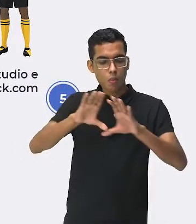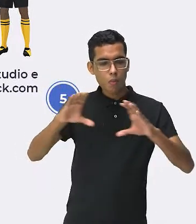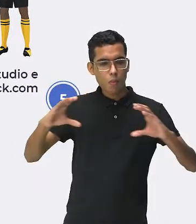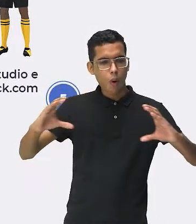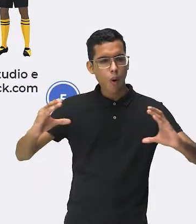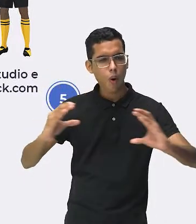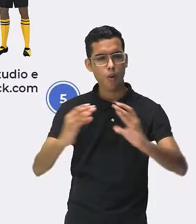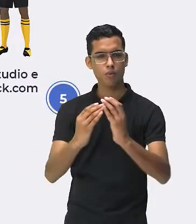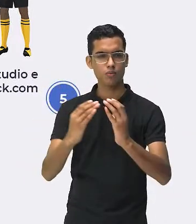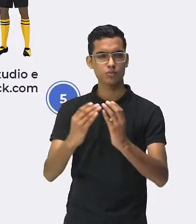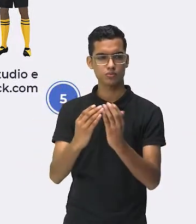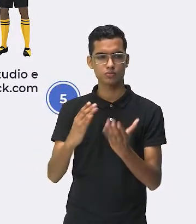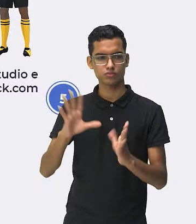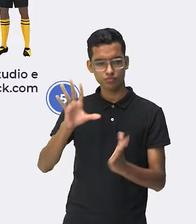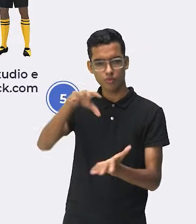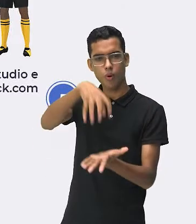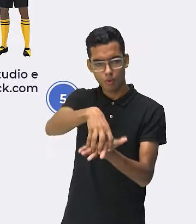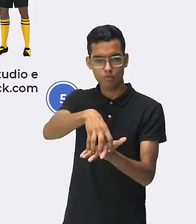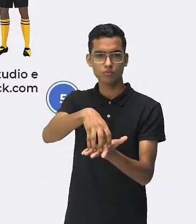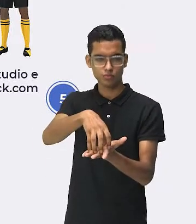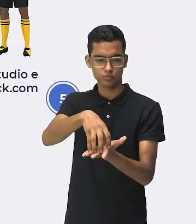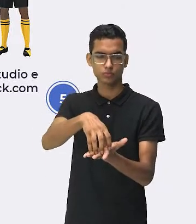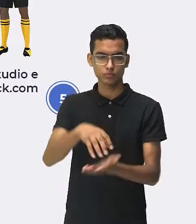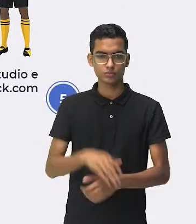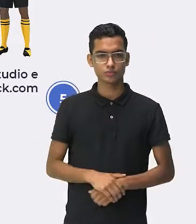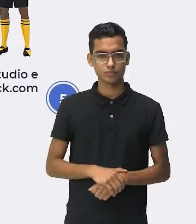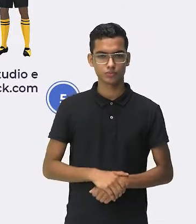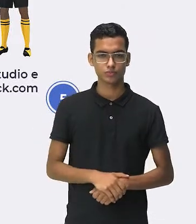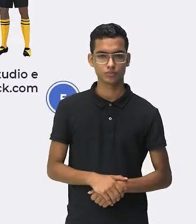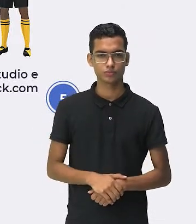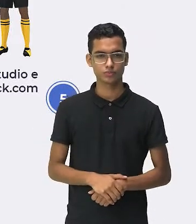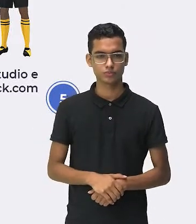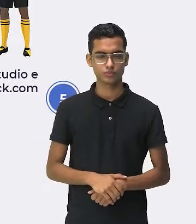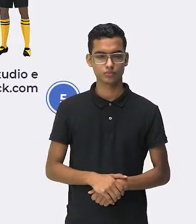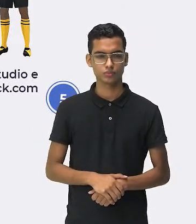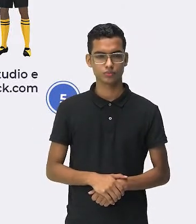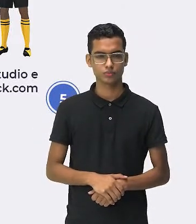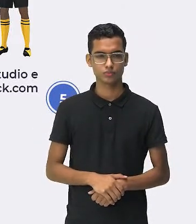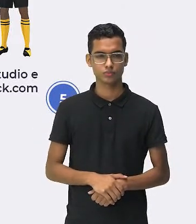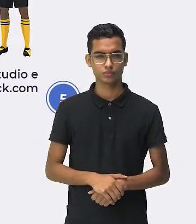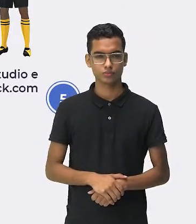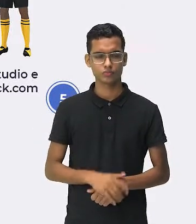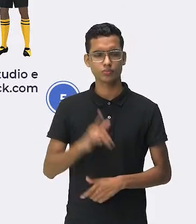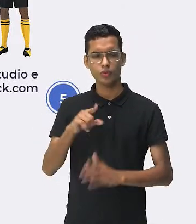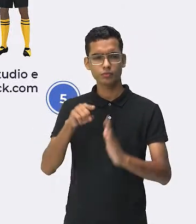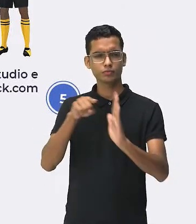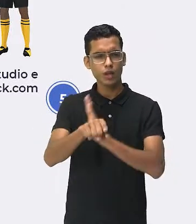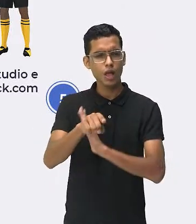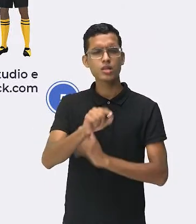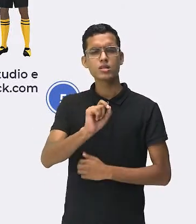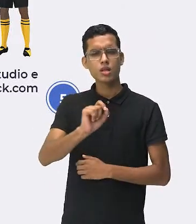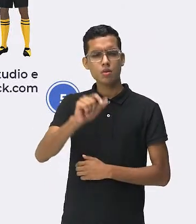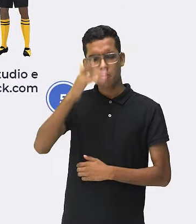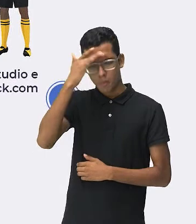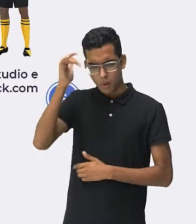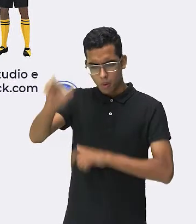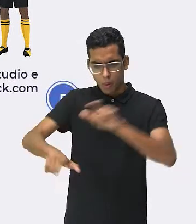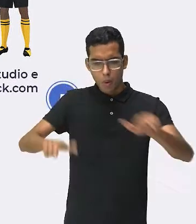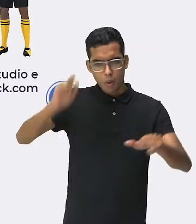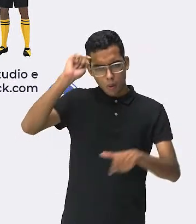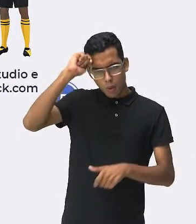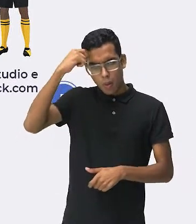redes sociais, né? E aí vem a seguinte pergunta para vocês. Será que pessoas negras ou de